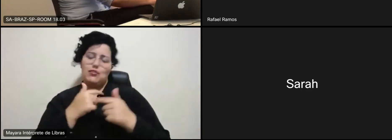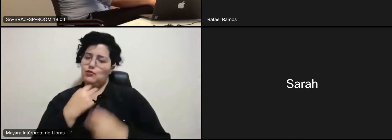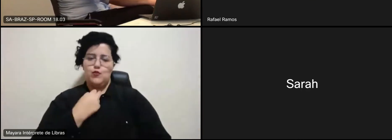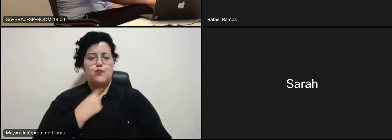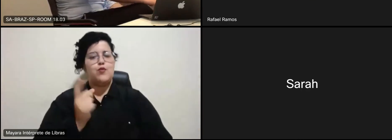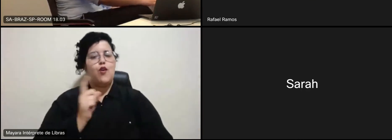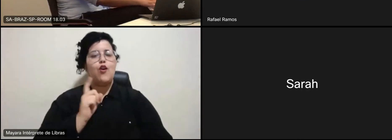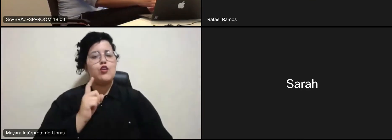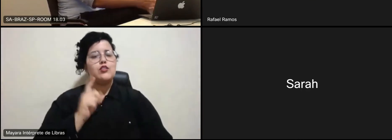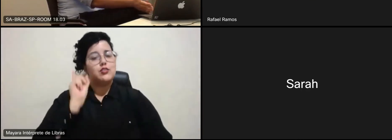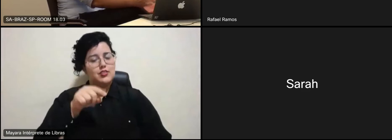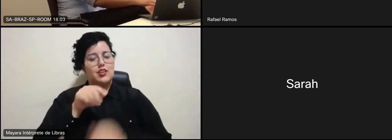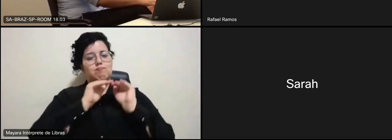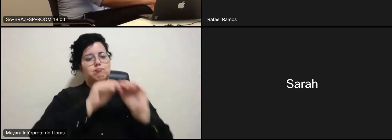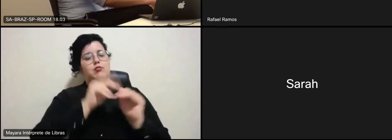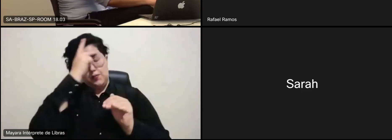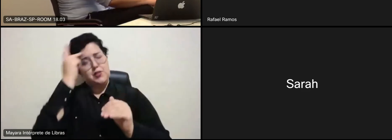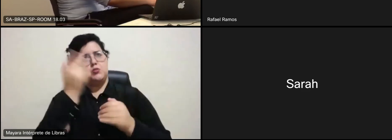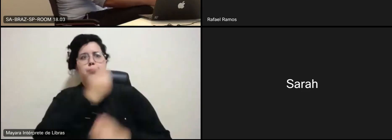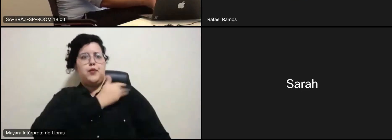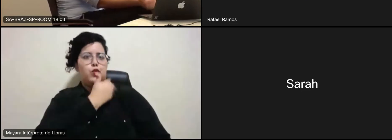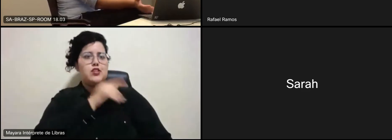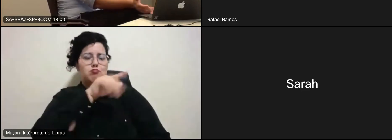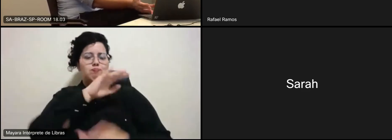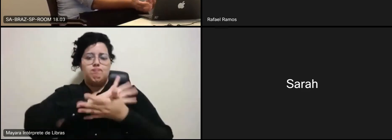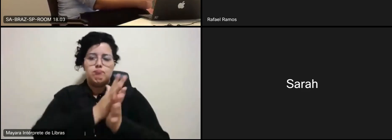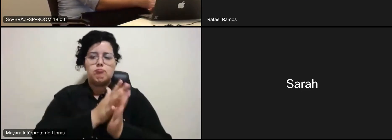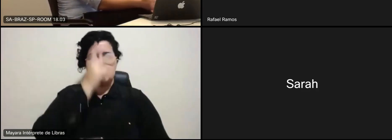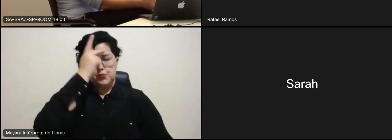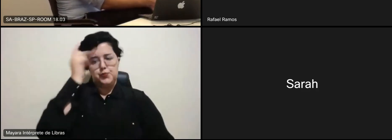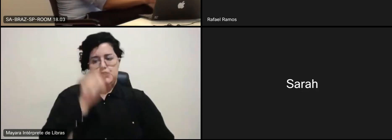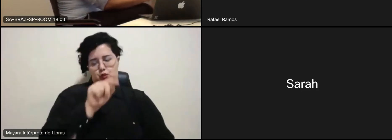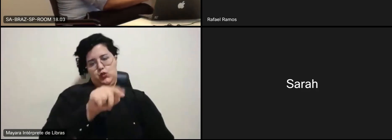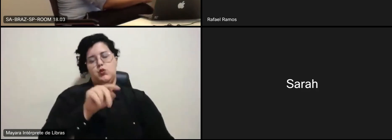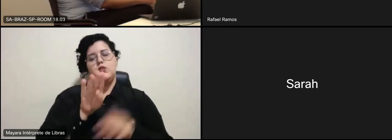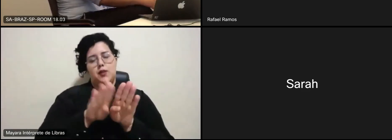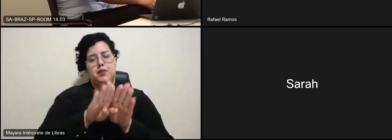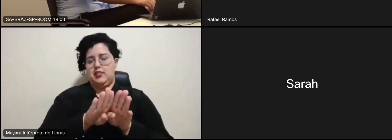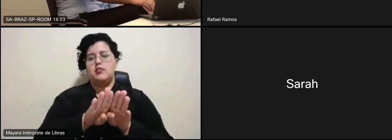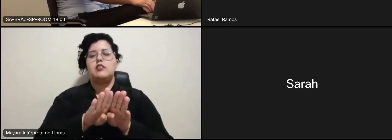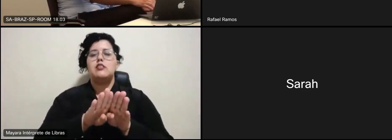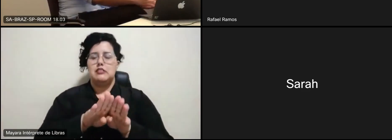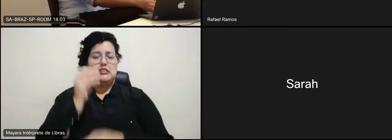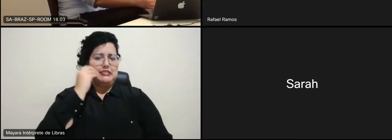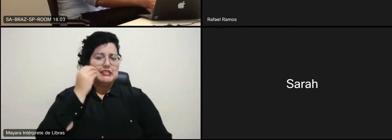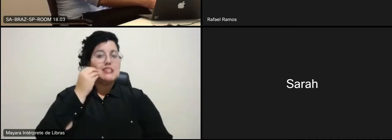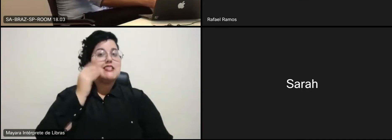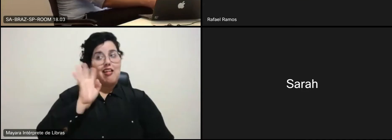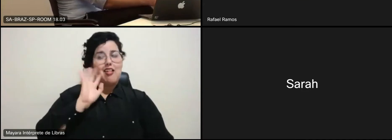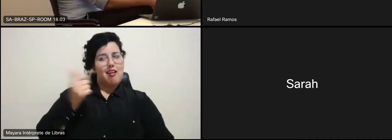e você. Talvez inconscientemente, talvez por uma tentativa de ser agradável, você